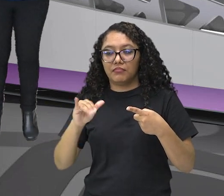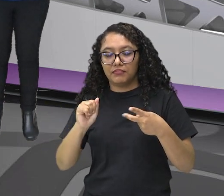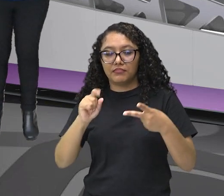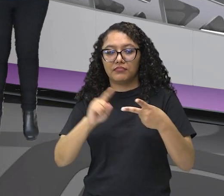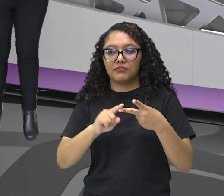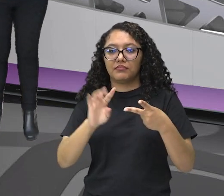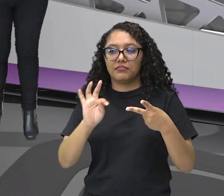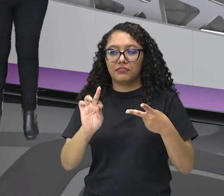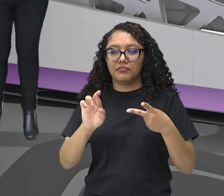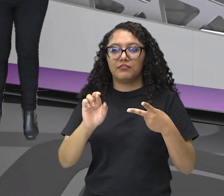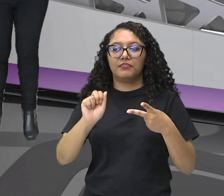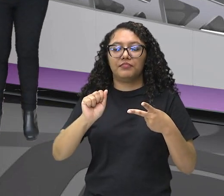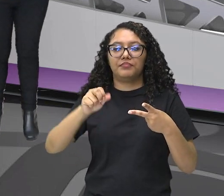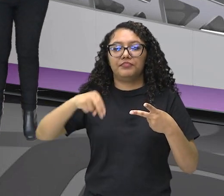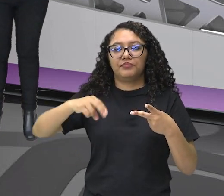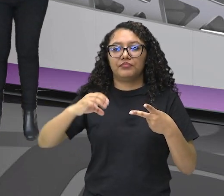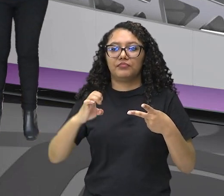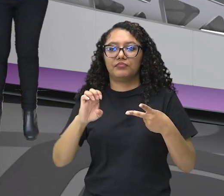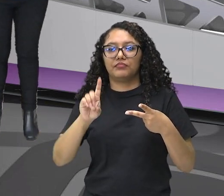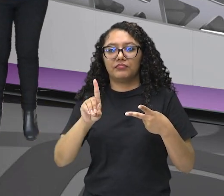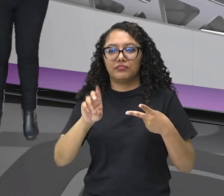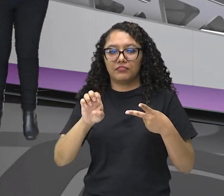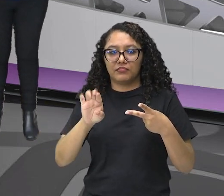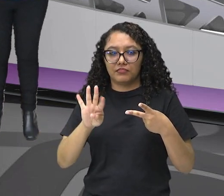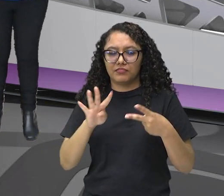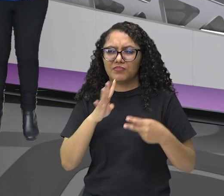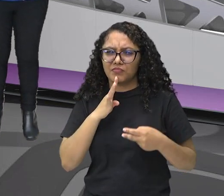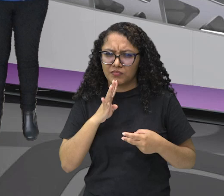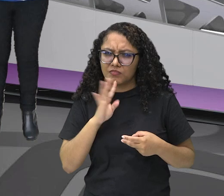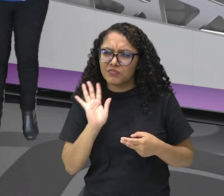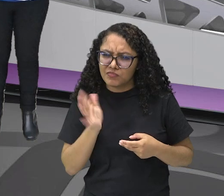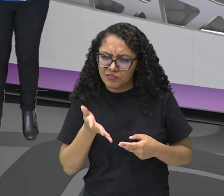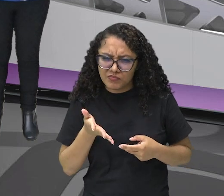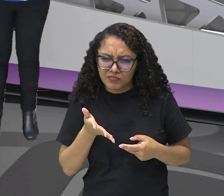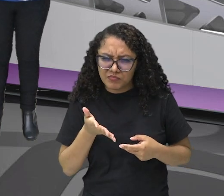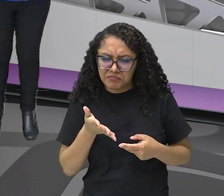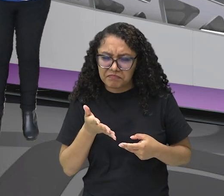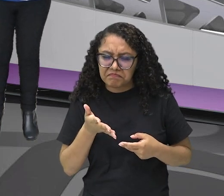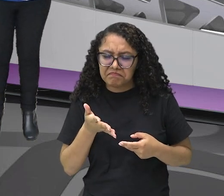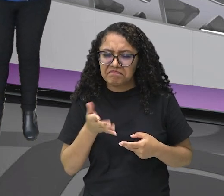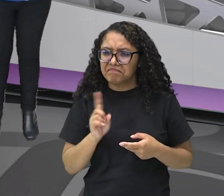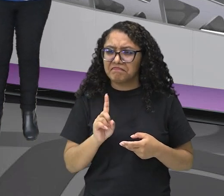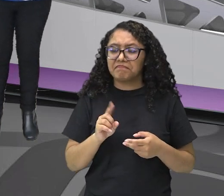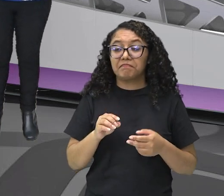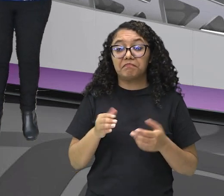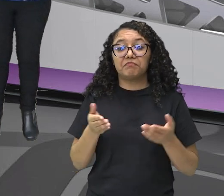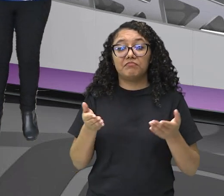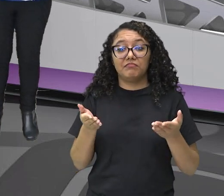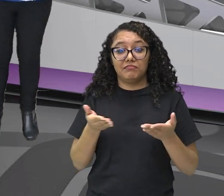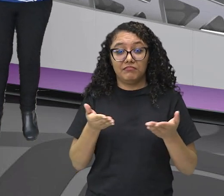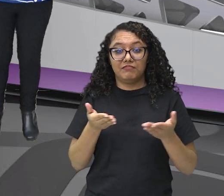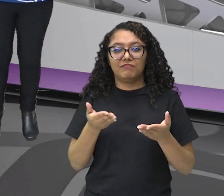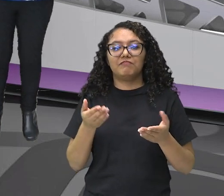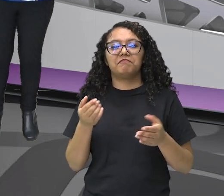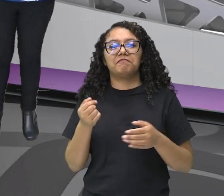palavra transcendência. Vocês já conheciam essas palavras? Hoje nós vamos